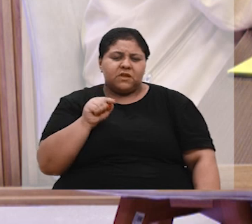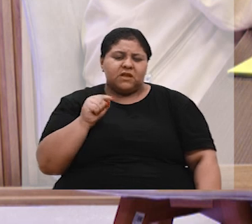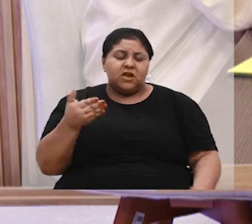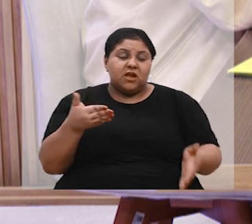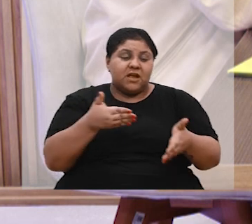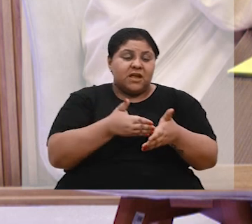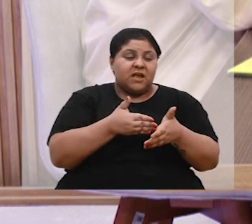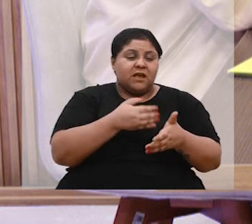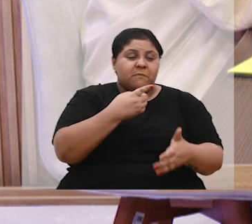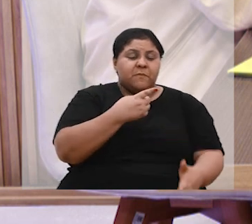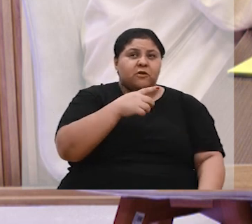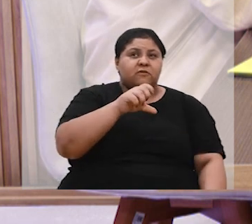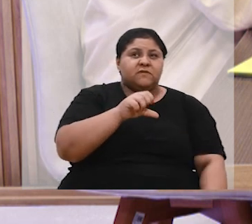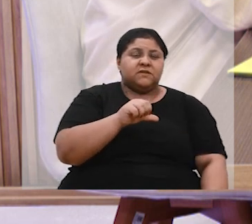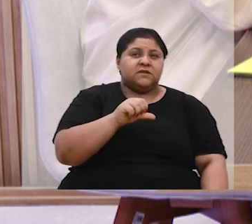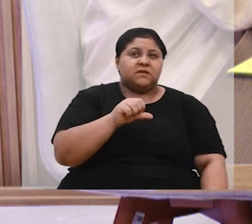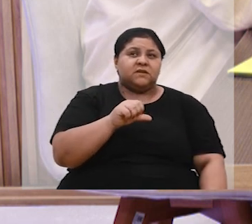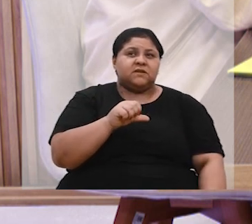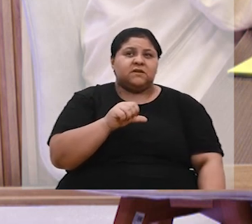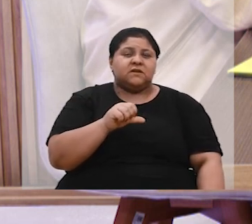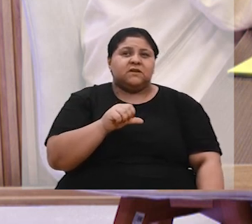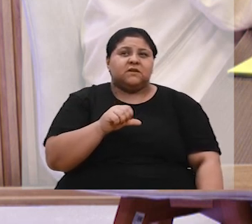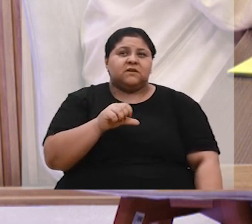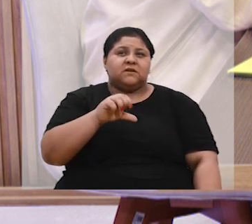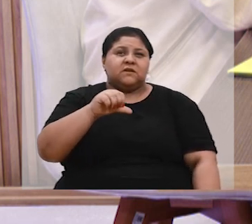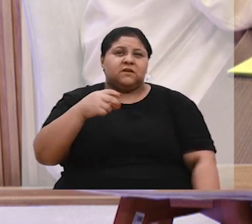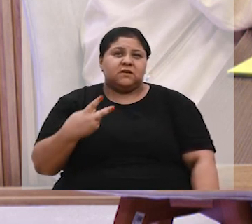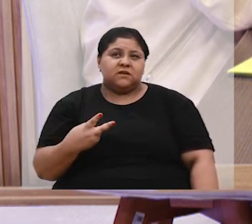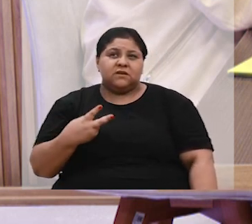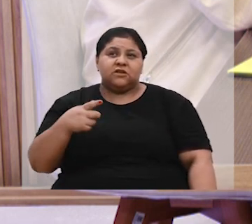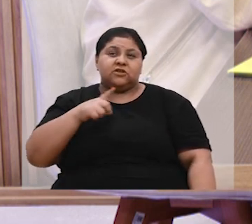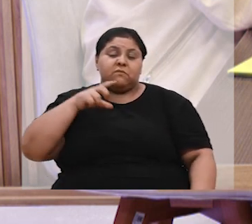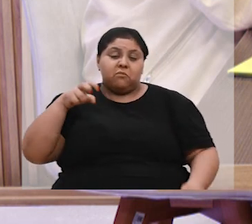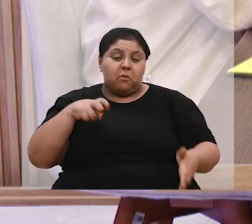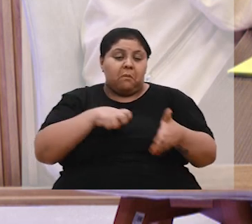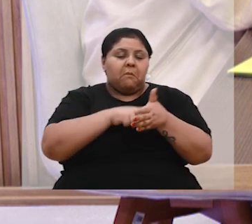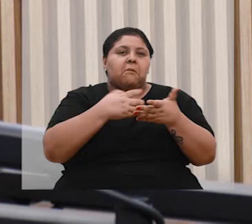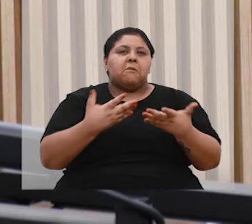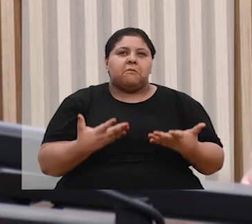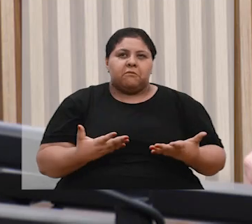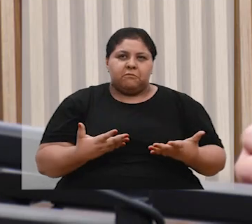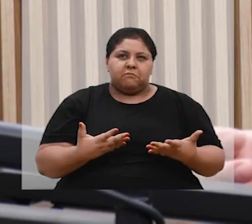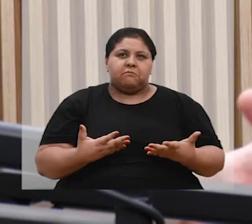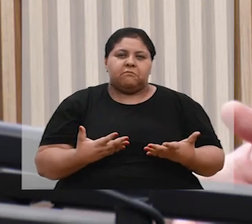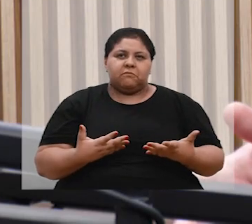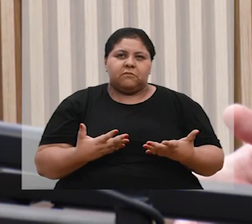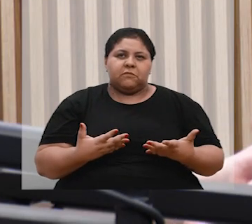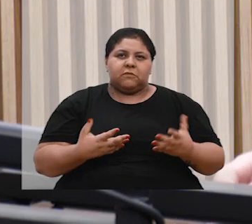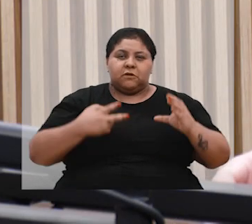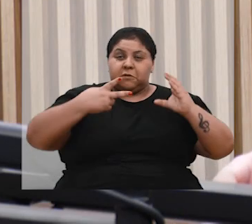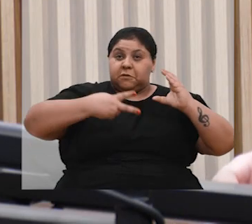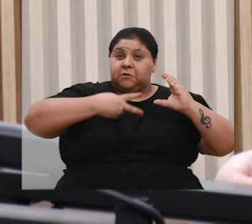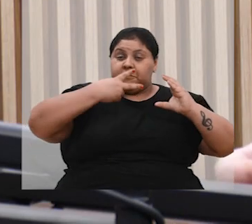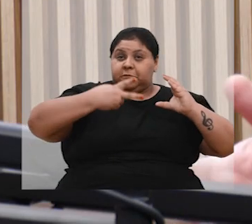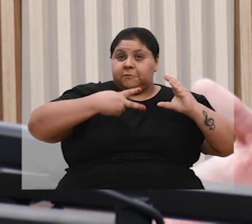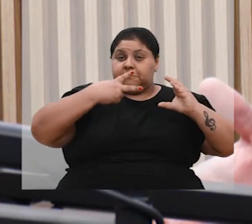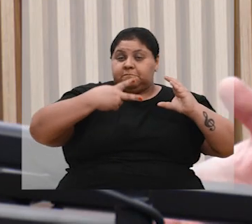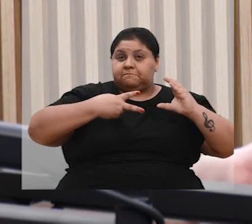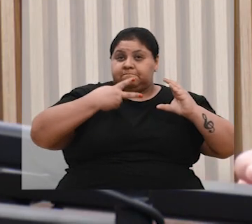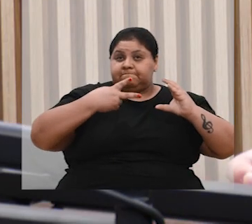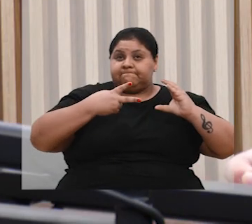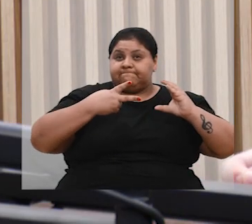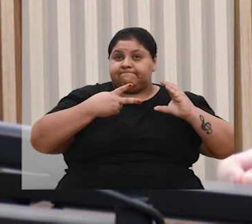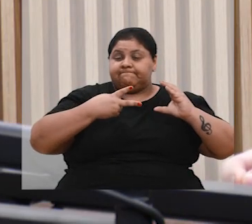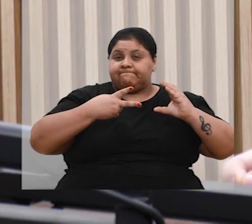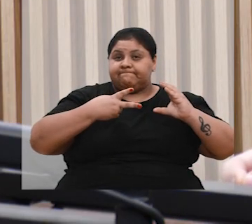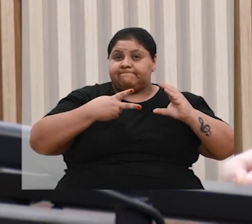até 1992, quando nós sofremos um acidente. As instalações da Câmara